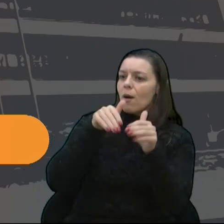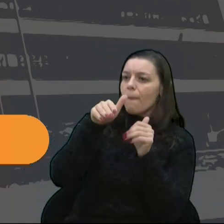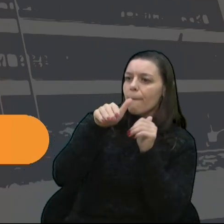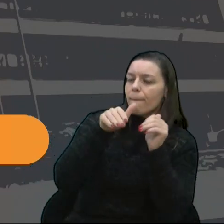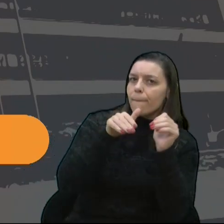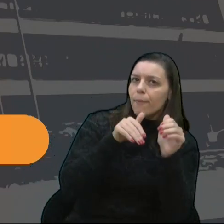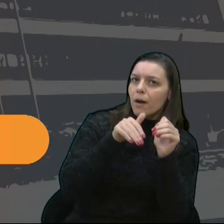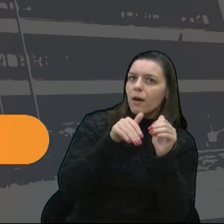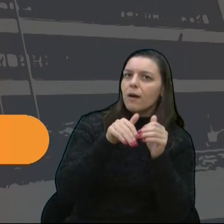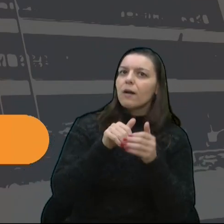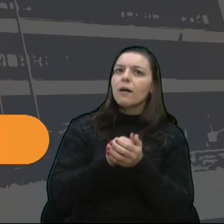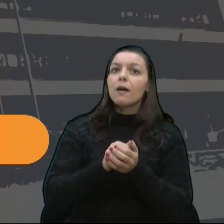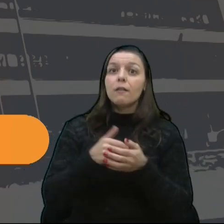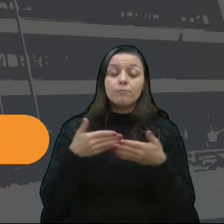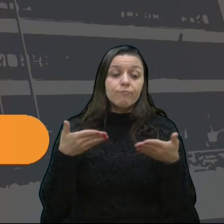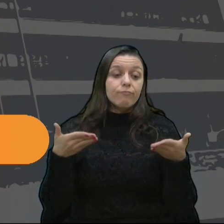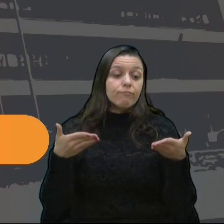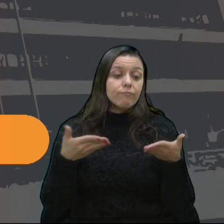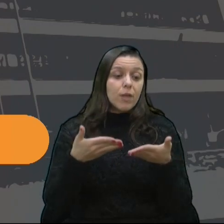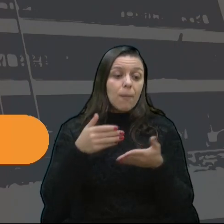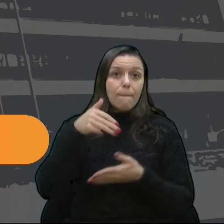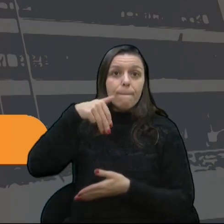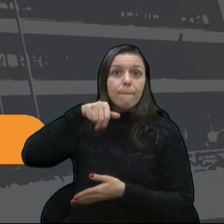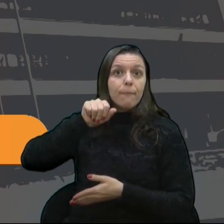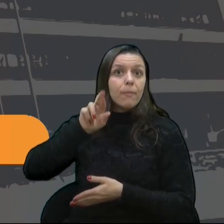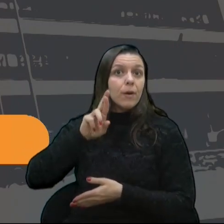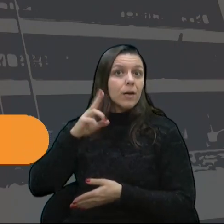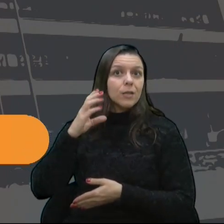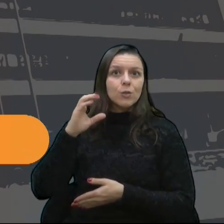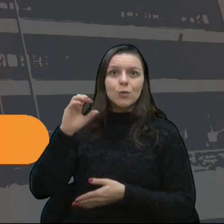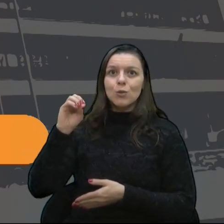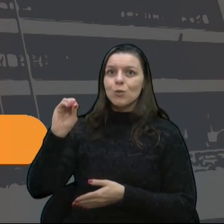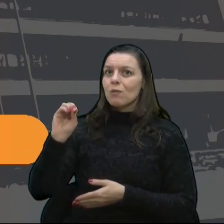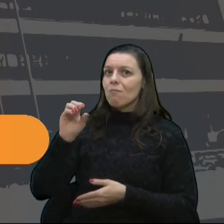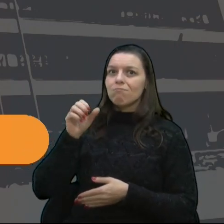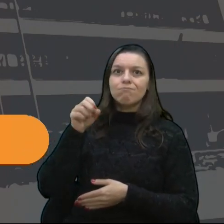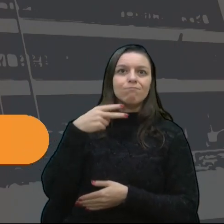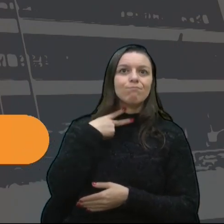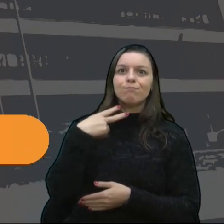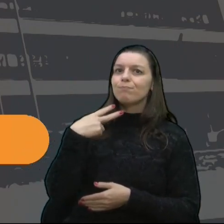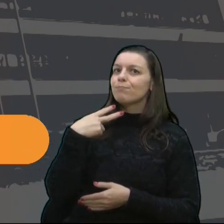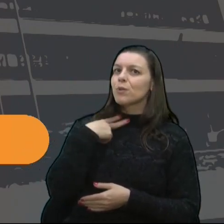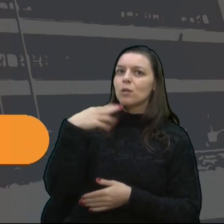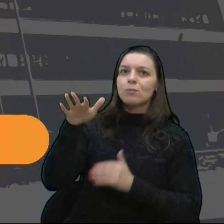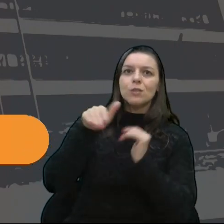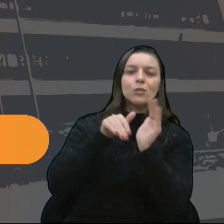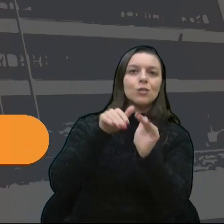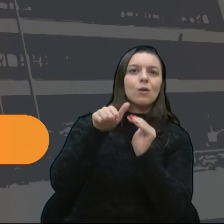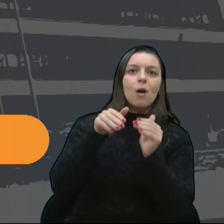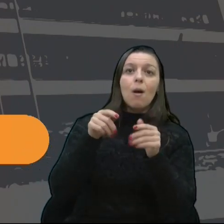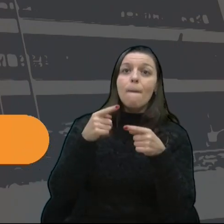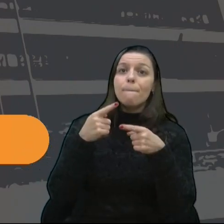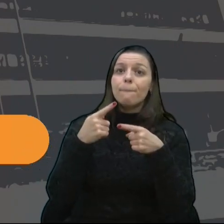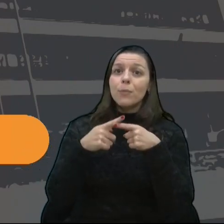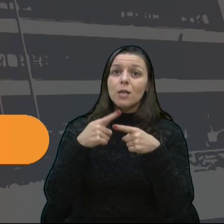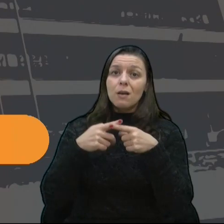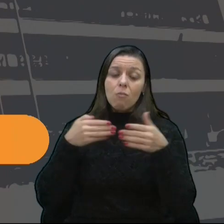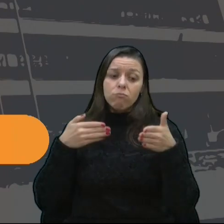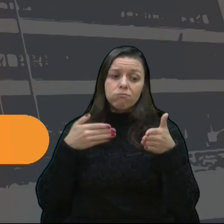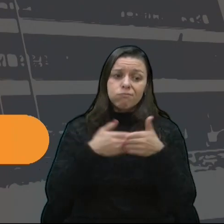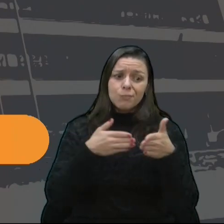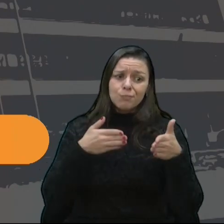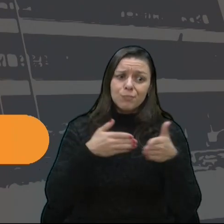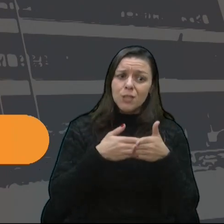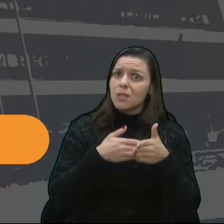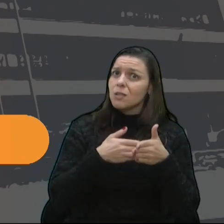lojas, né? E a partir de março, a gente não pode mais chamar clientes para as lojas. A gente tem restrição de clientes entrarem nas